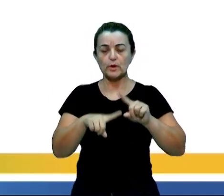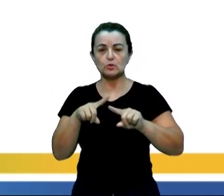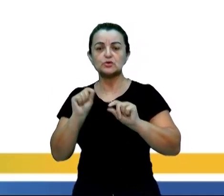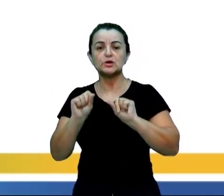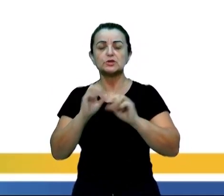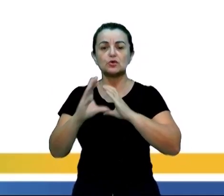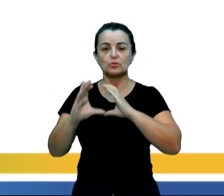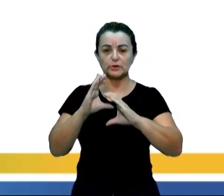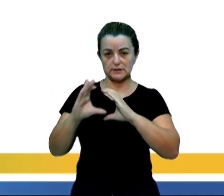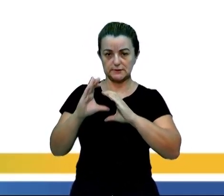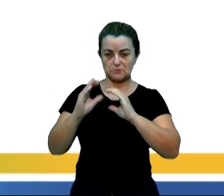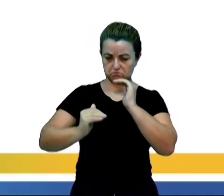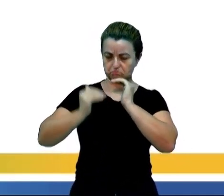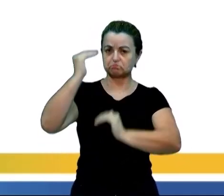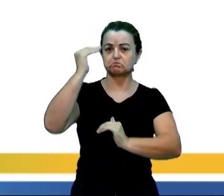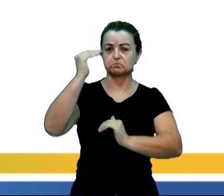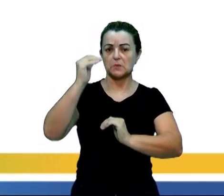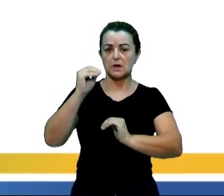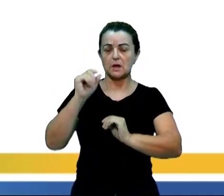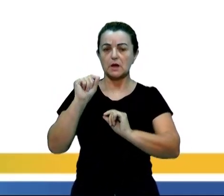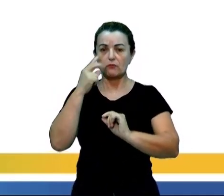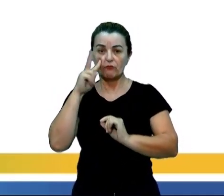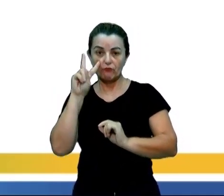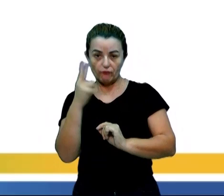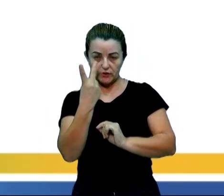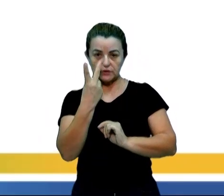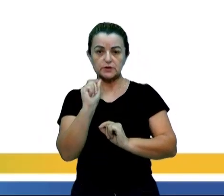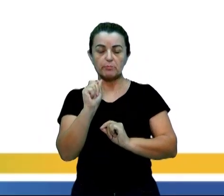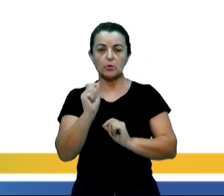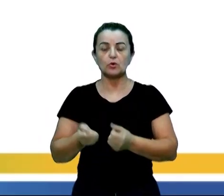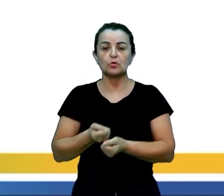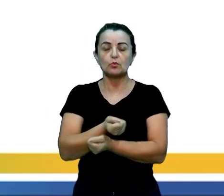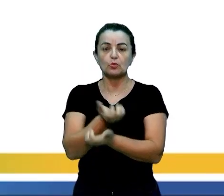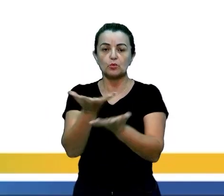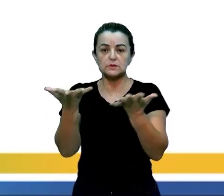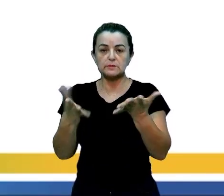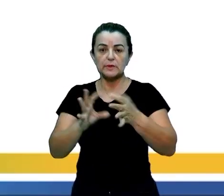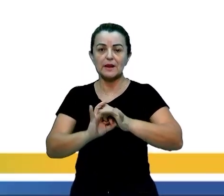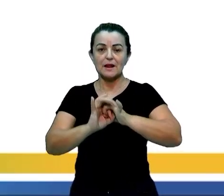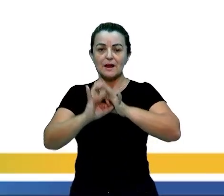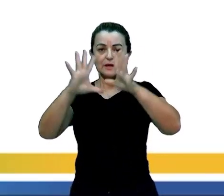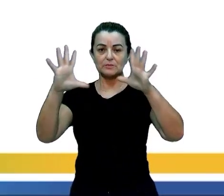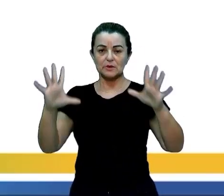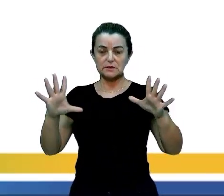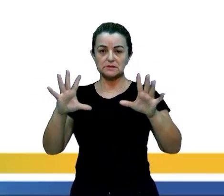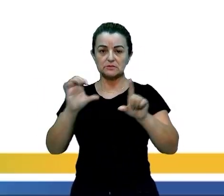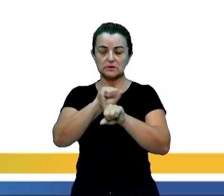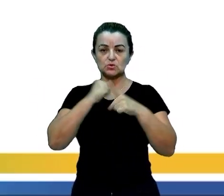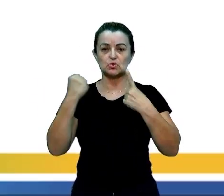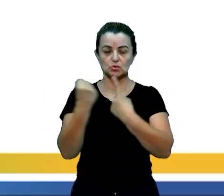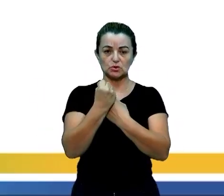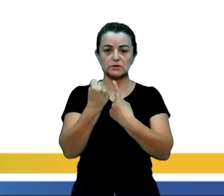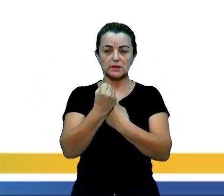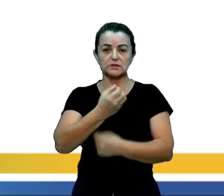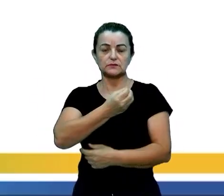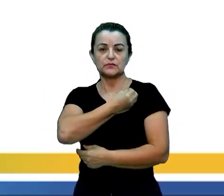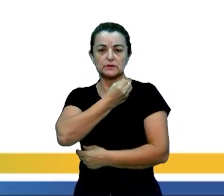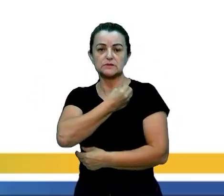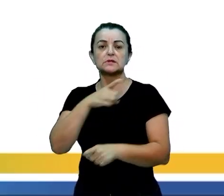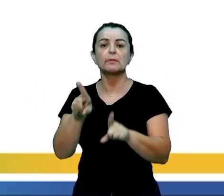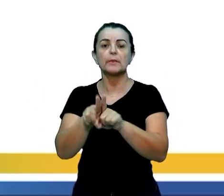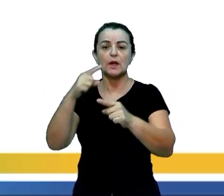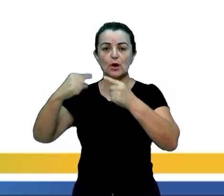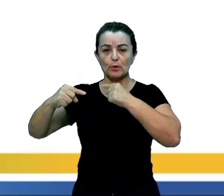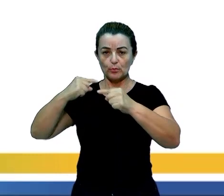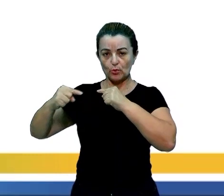outros já existentes, visto que pode contribuir para a democratização da vida social e política da sociedade, à medida